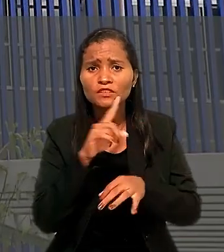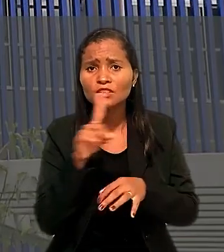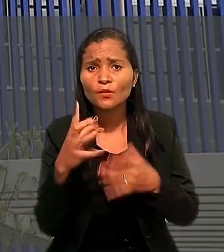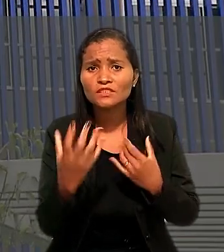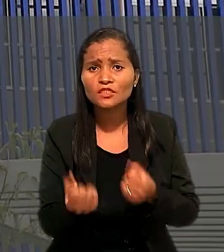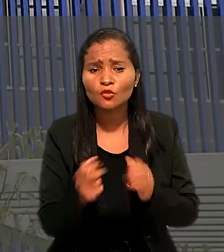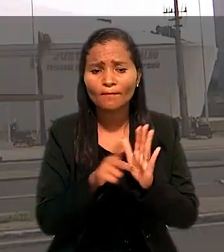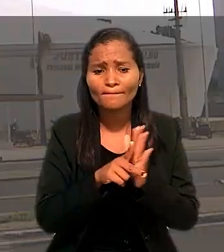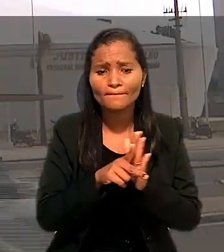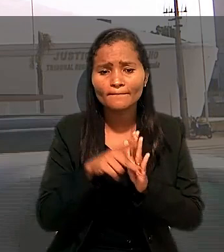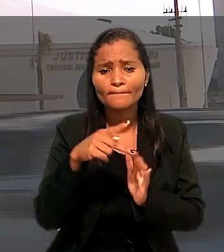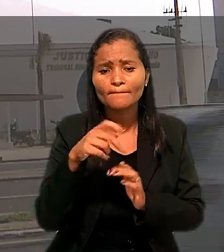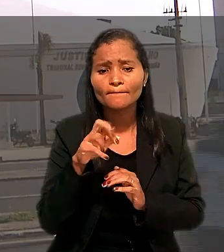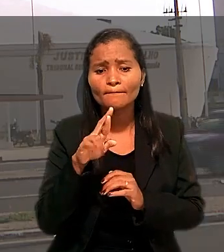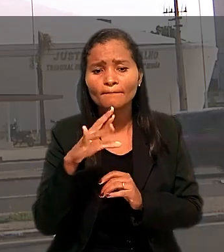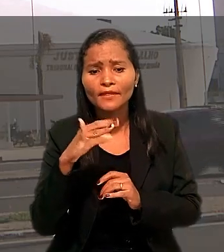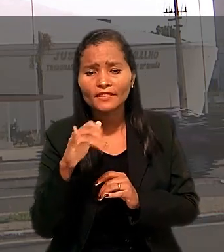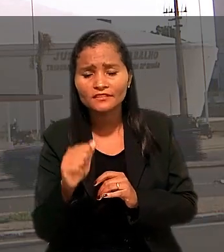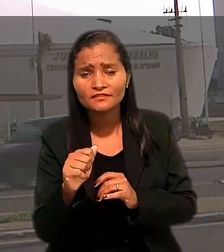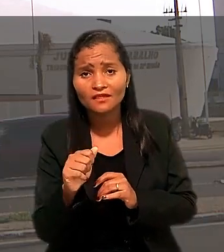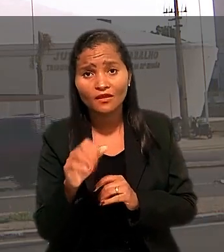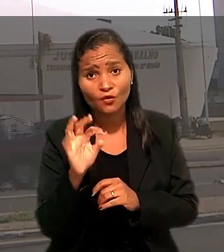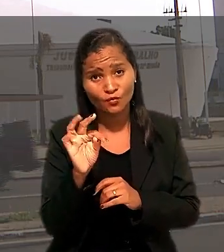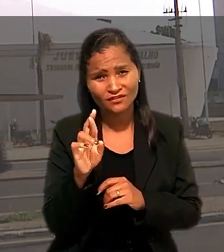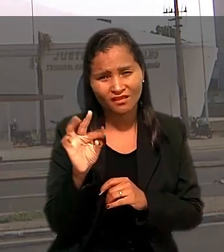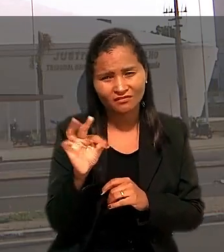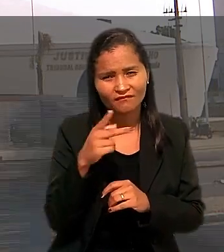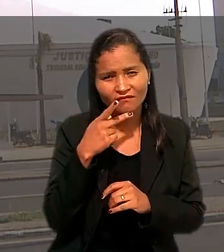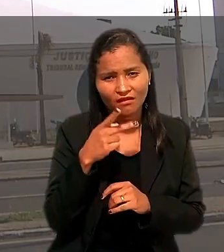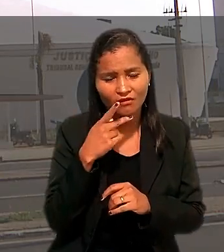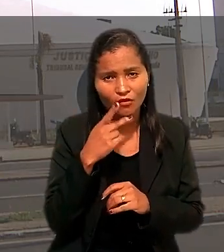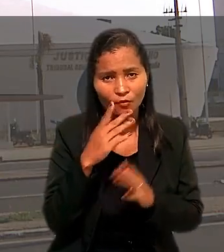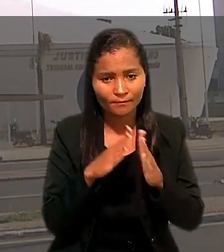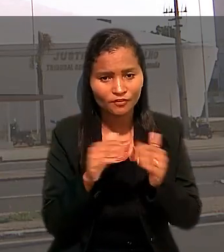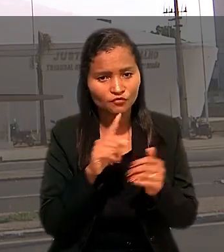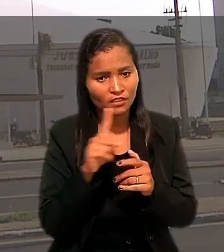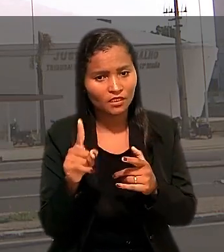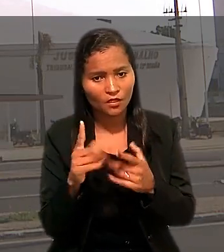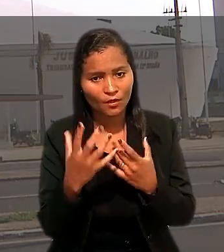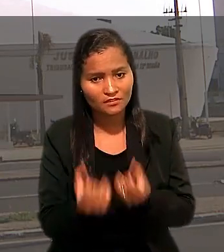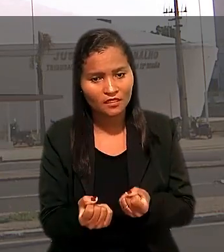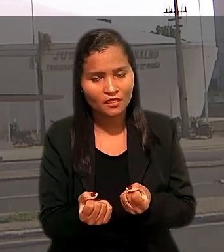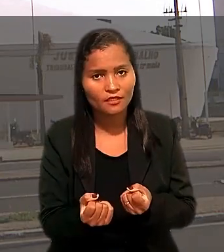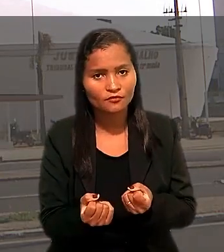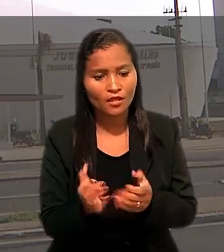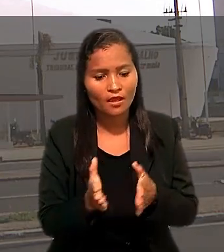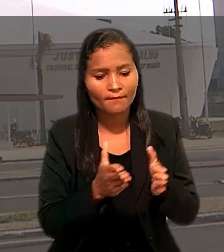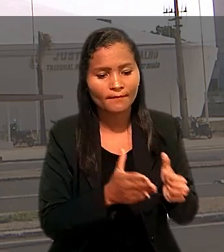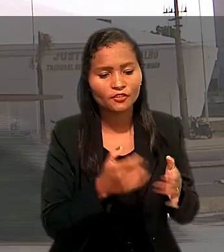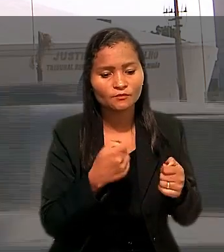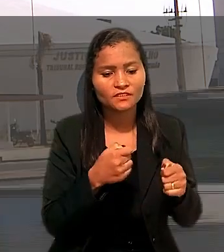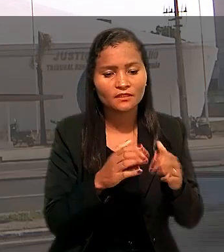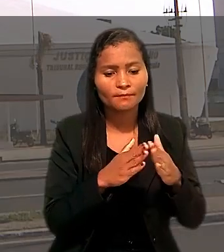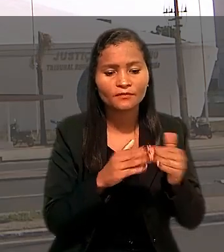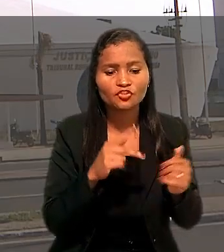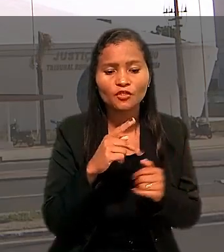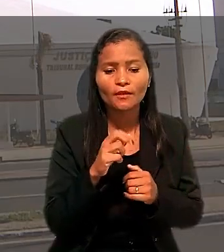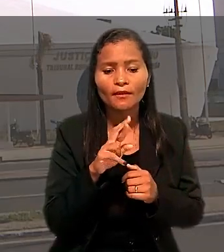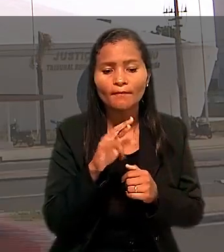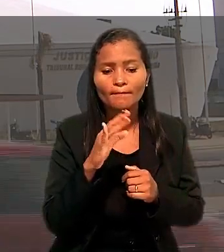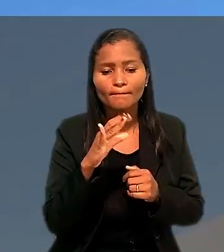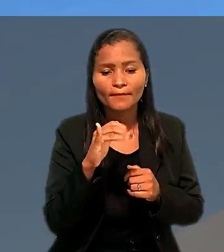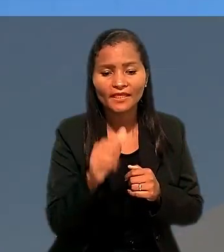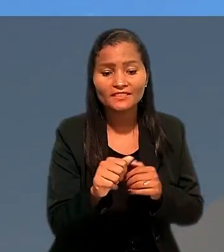realização de perícia. O TRT, no entanto, observou que, em caso de pedido não atendido, a parte deve requerer a